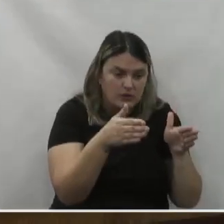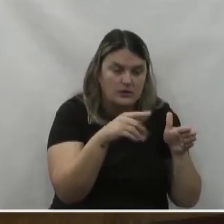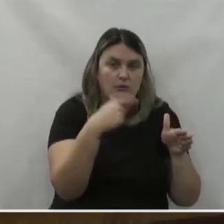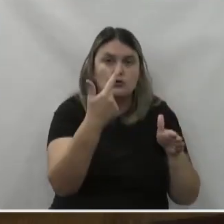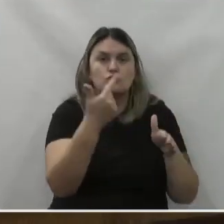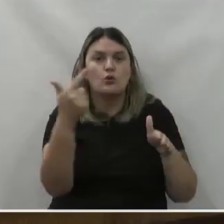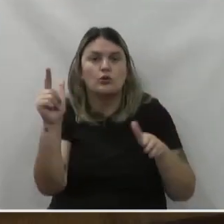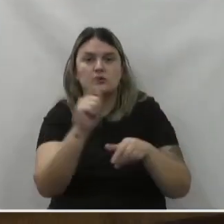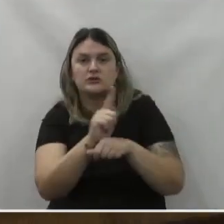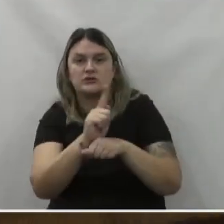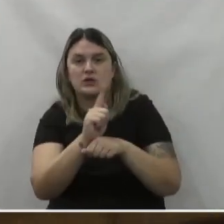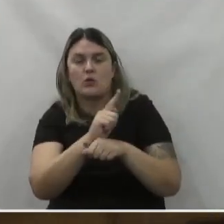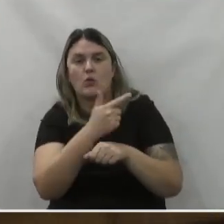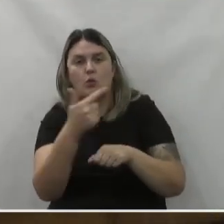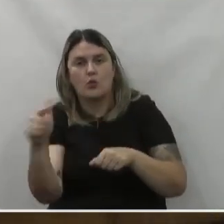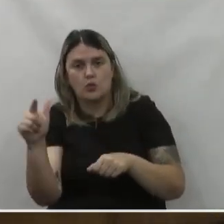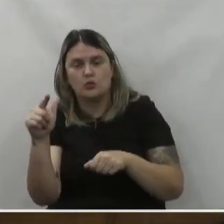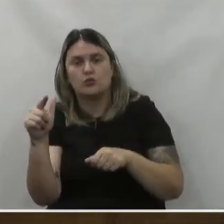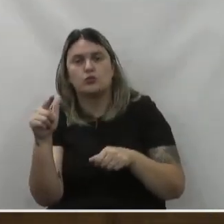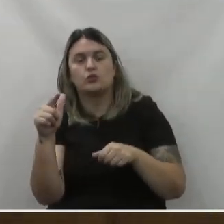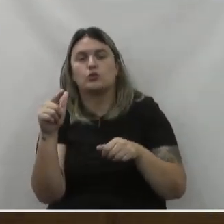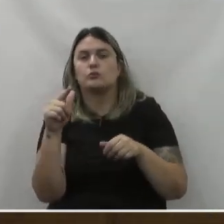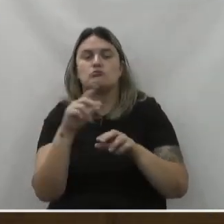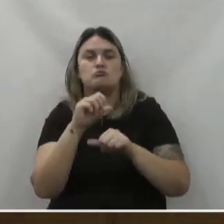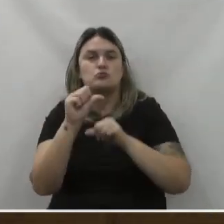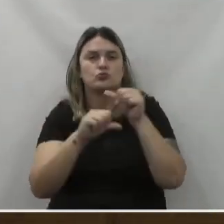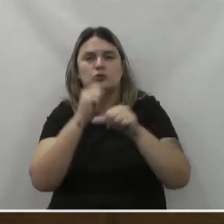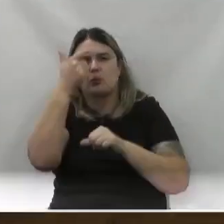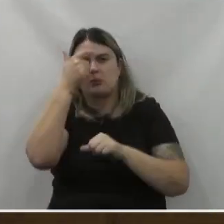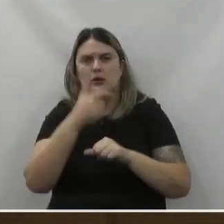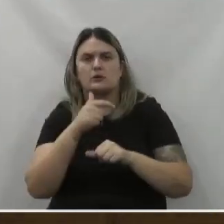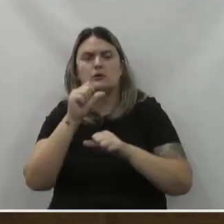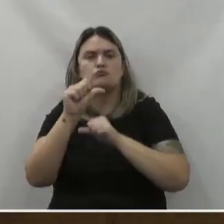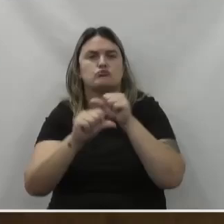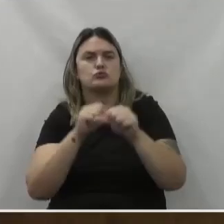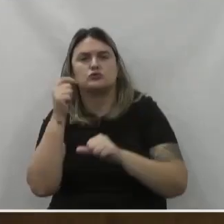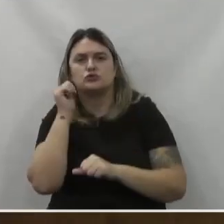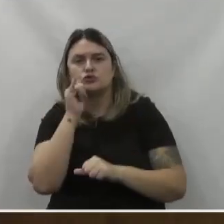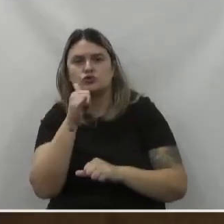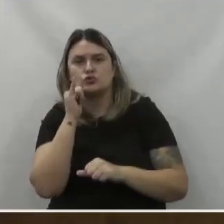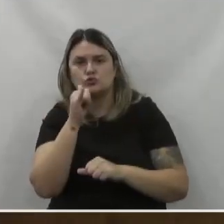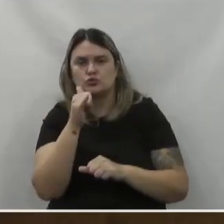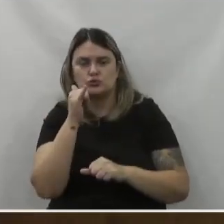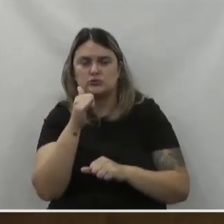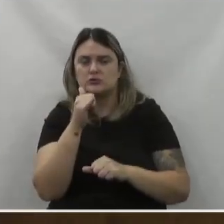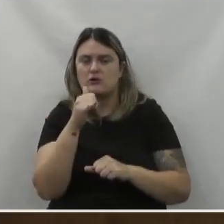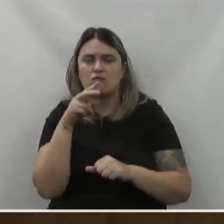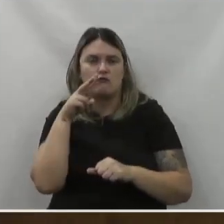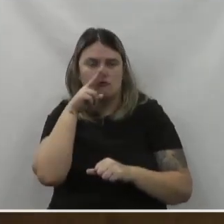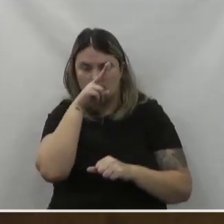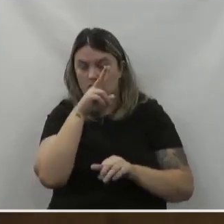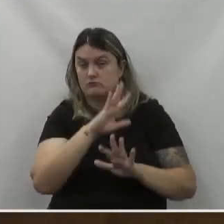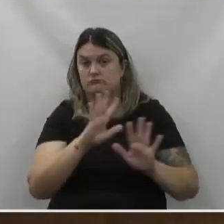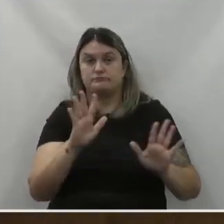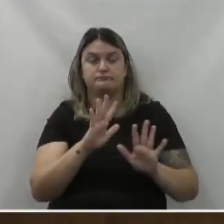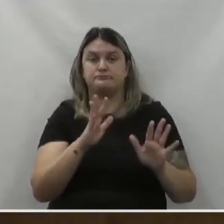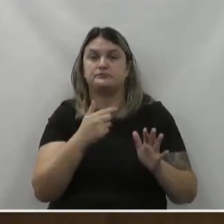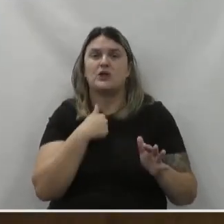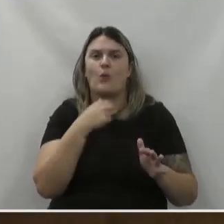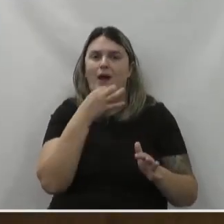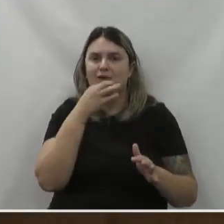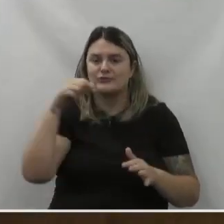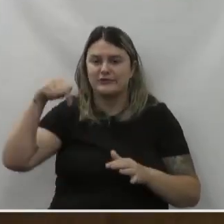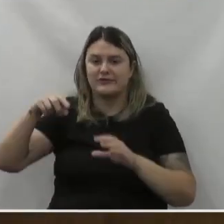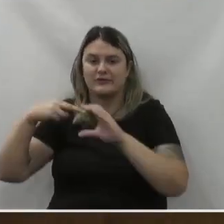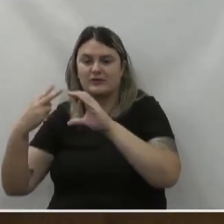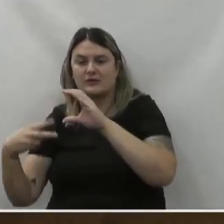outra gestão, assume outro cargo ligado ao executivo, muda completamente o discurso de uma forma brusca, né? Eu acho que a Câmara